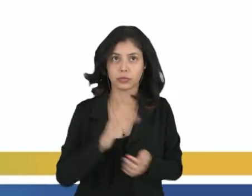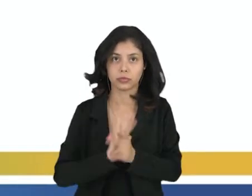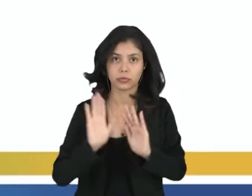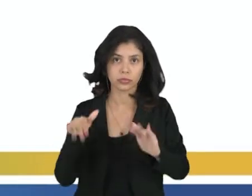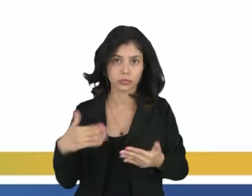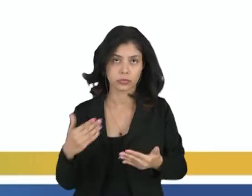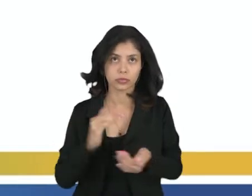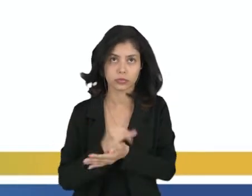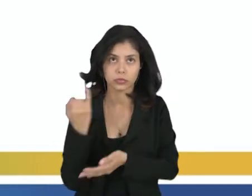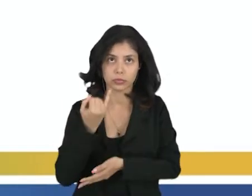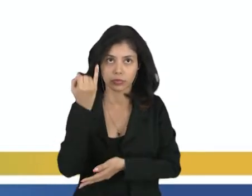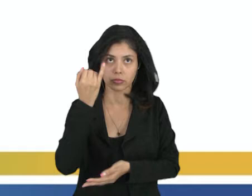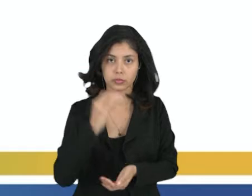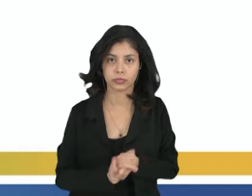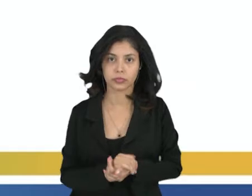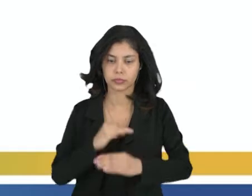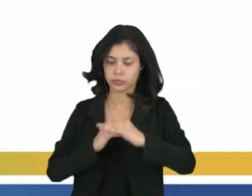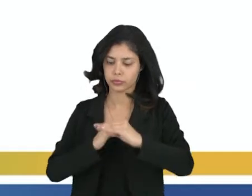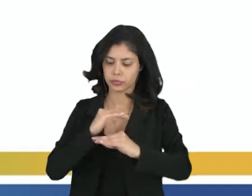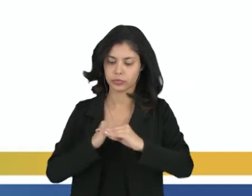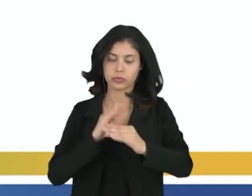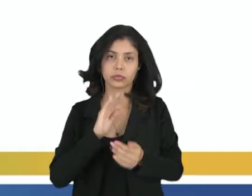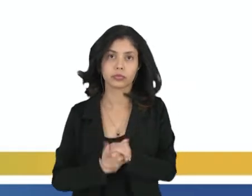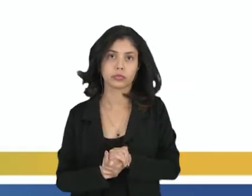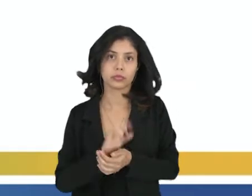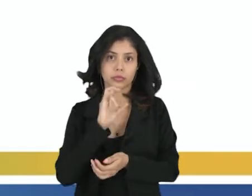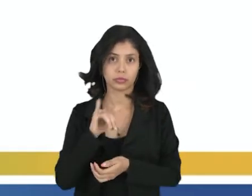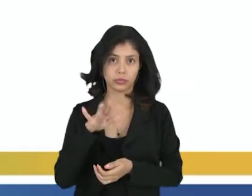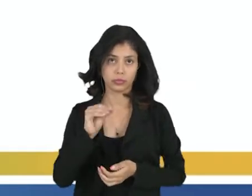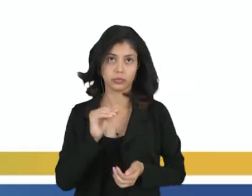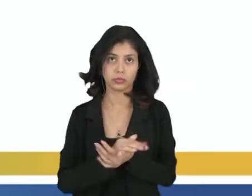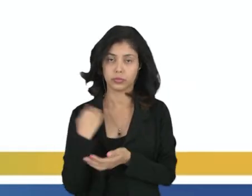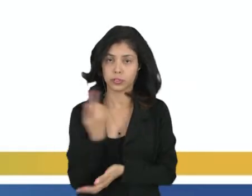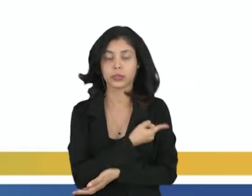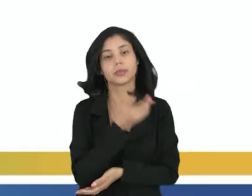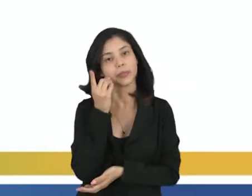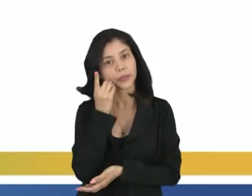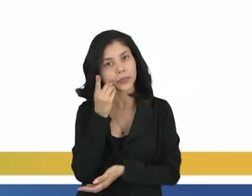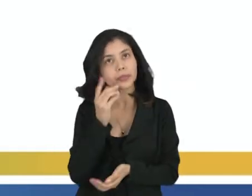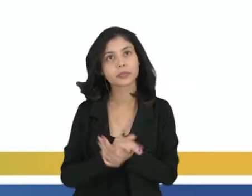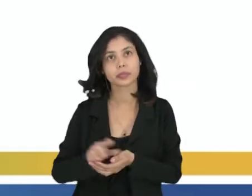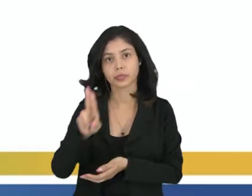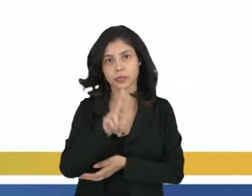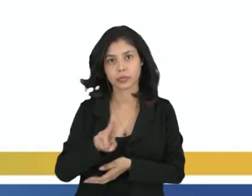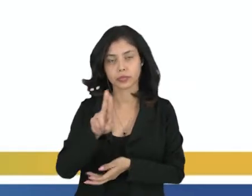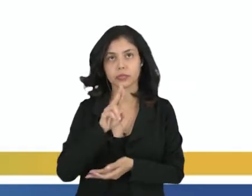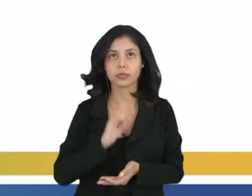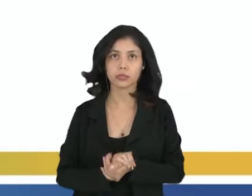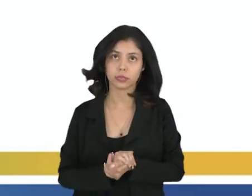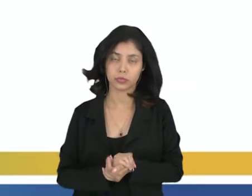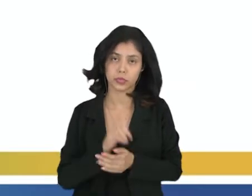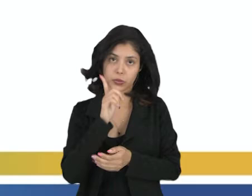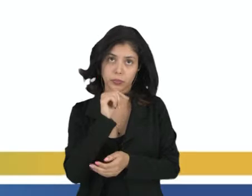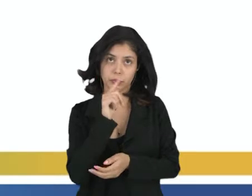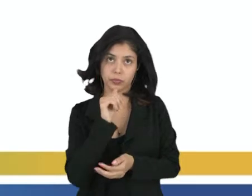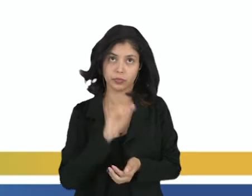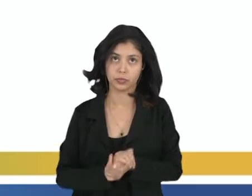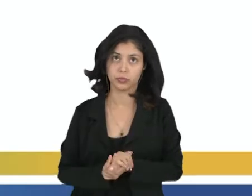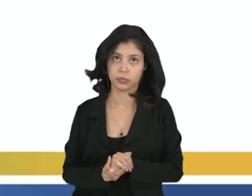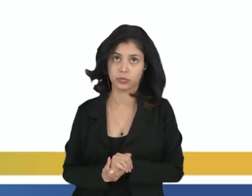é a importância do equilíbrio iônico no nosso cotidiano? Então, ele é utilizado no tratamento de